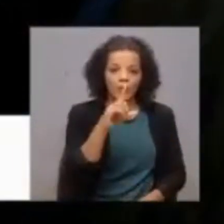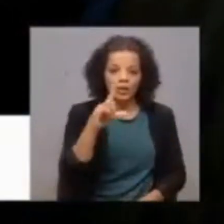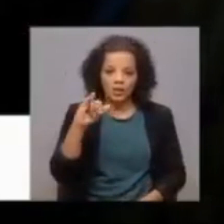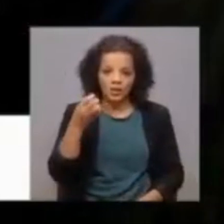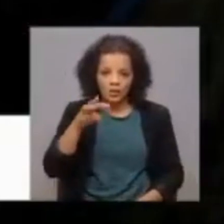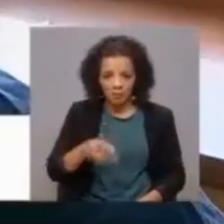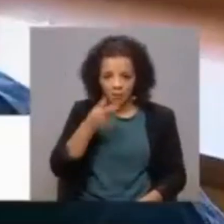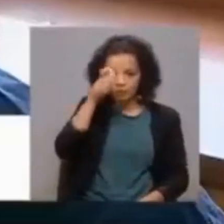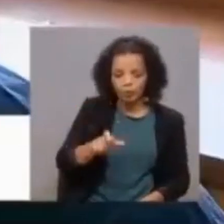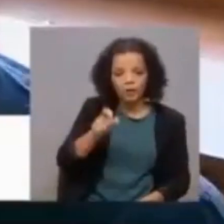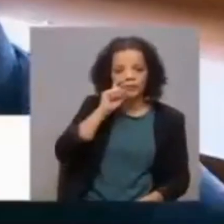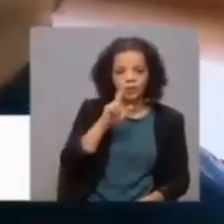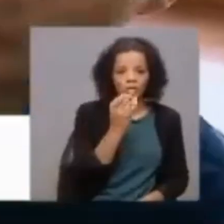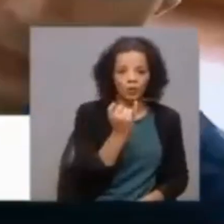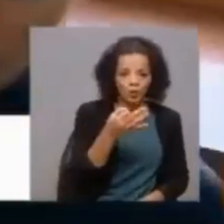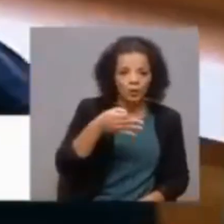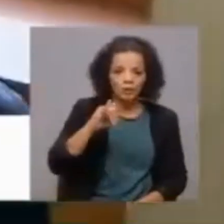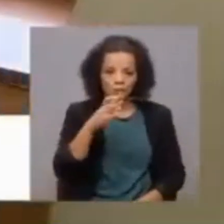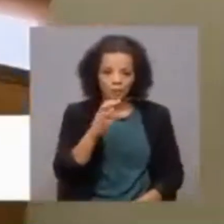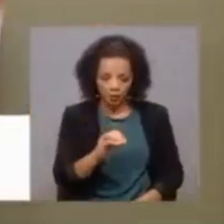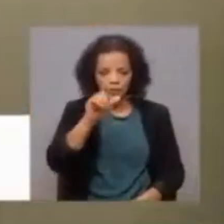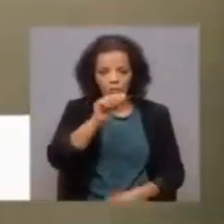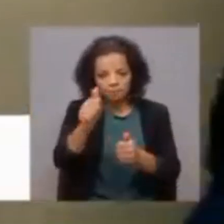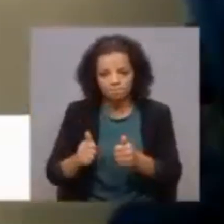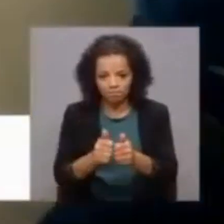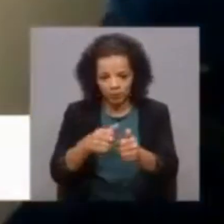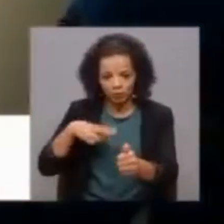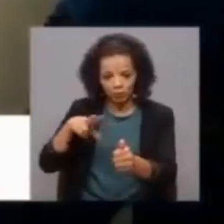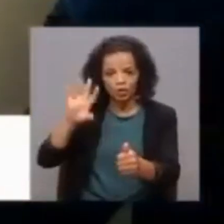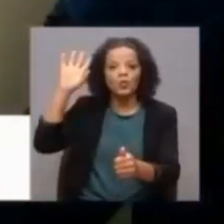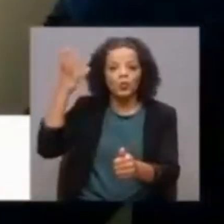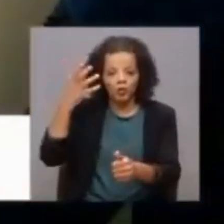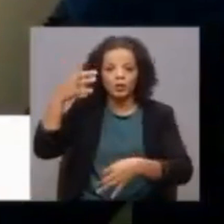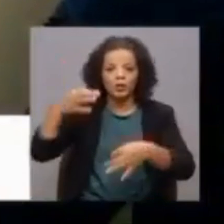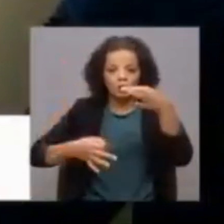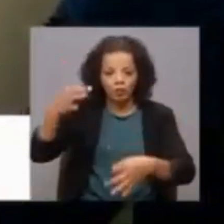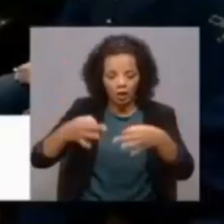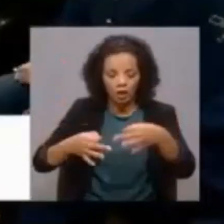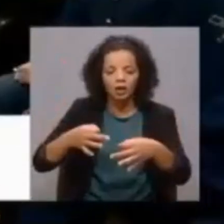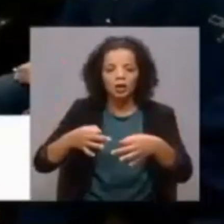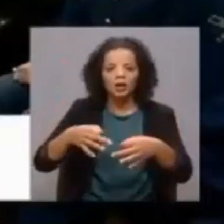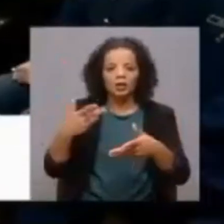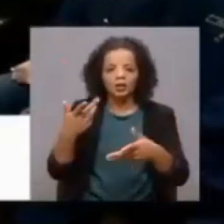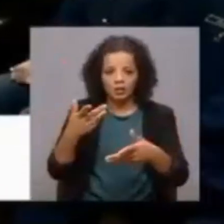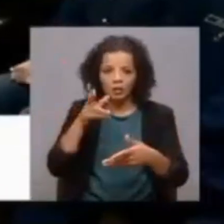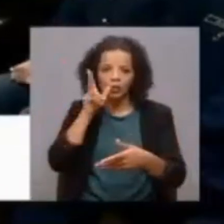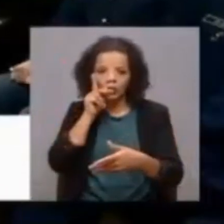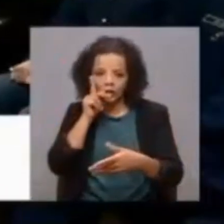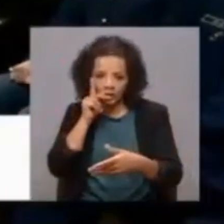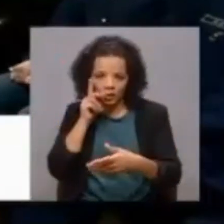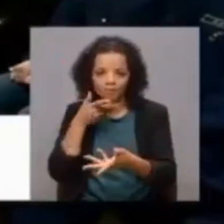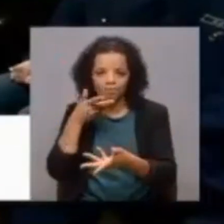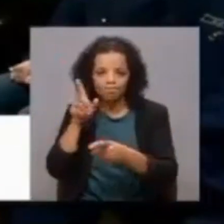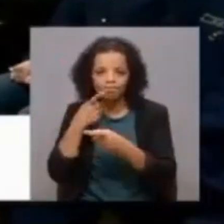dos defensores de Rui Pinto e que esteve ao lado do português quando foi ouvido pela justiça na Hungria. Também o momento